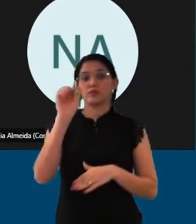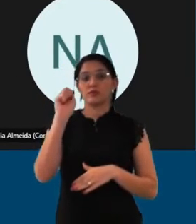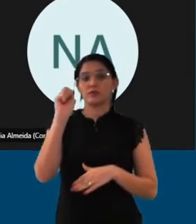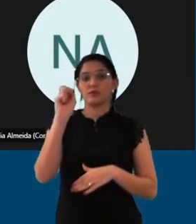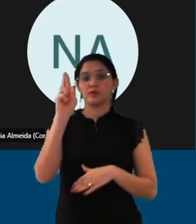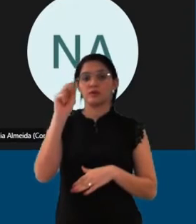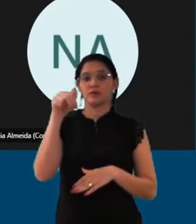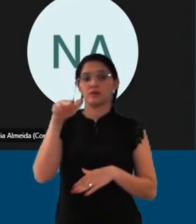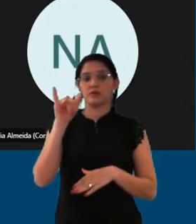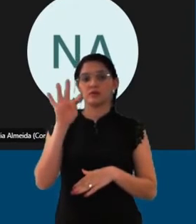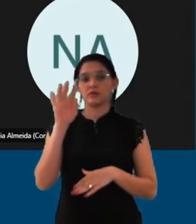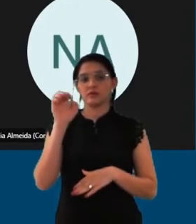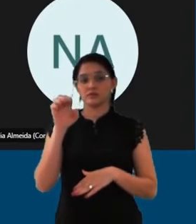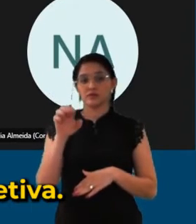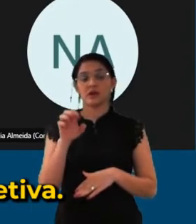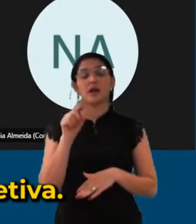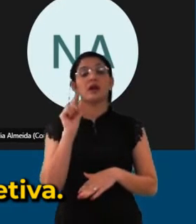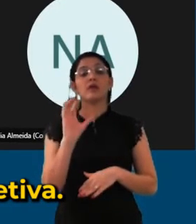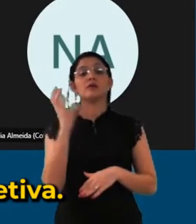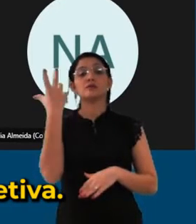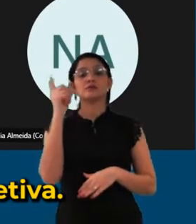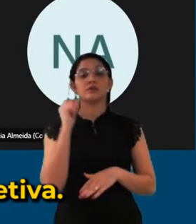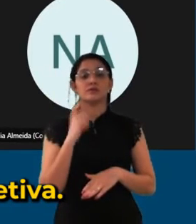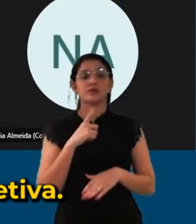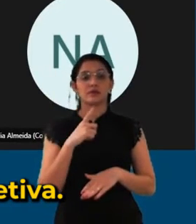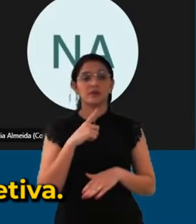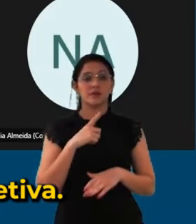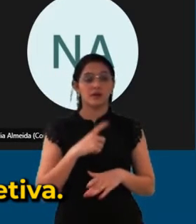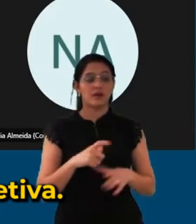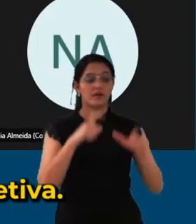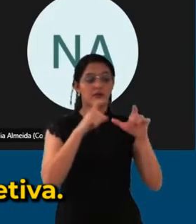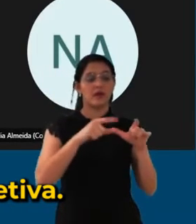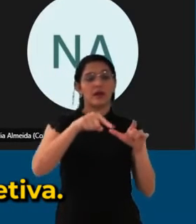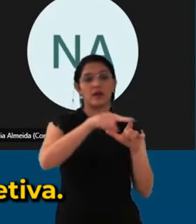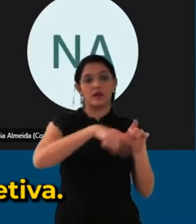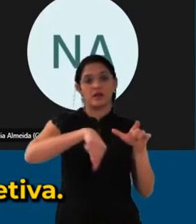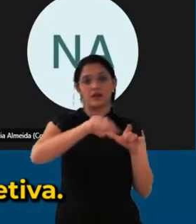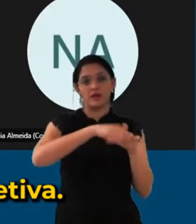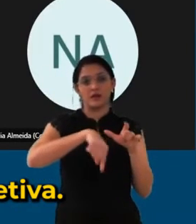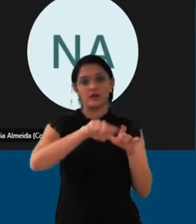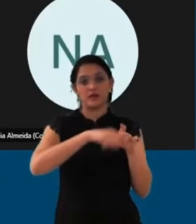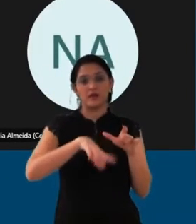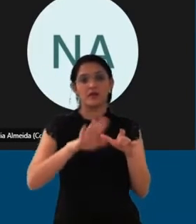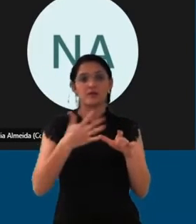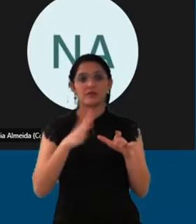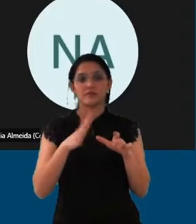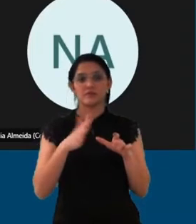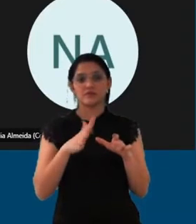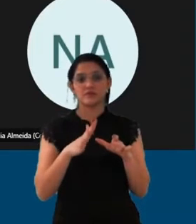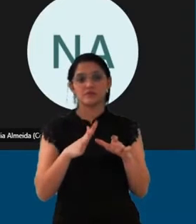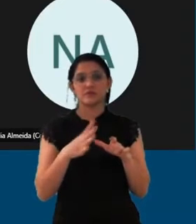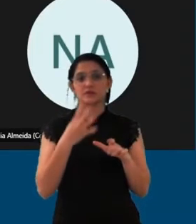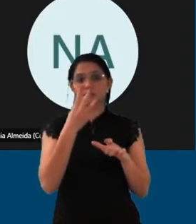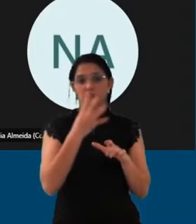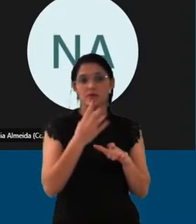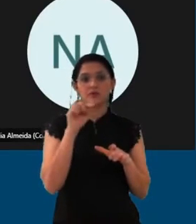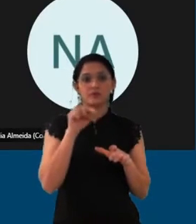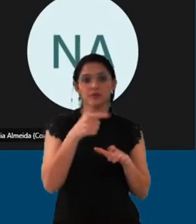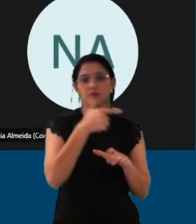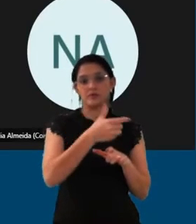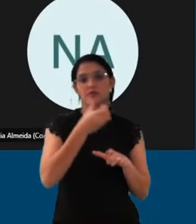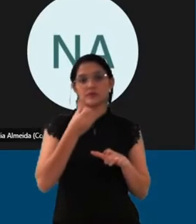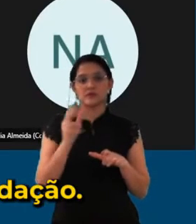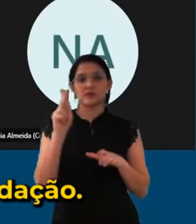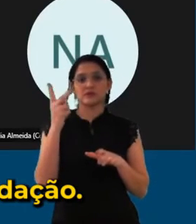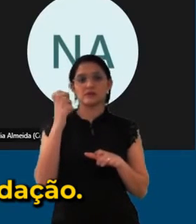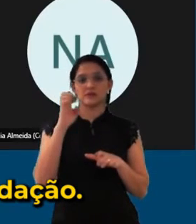parte do minério desse local, que ao todo a área de exploração mineral efetiva foi só de 4,26